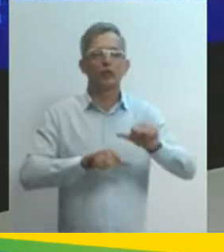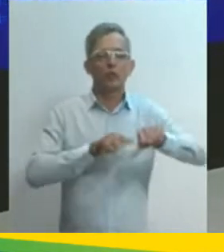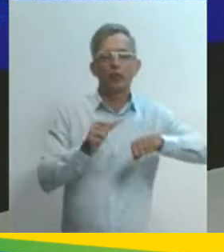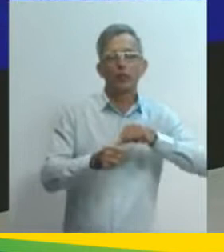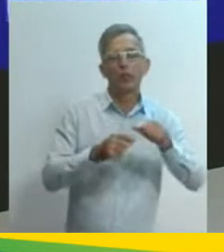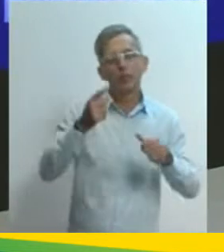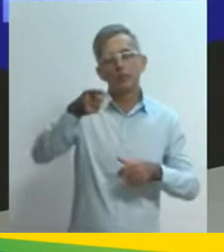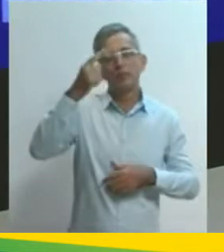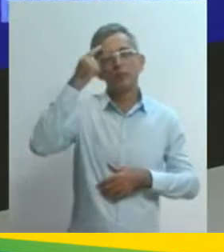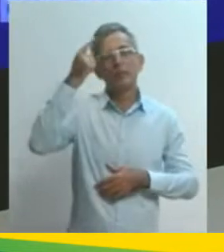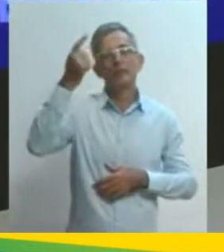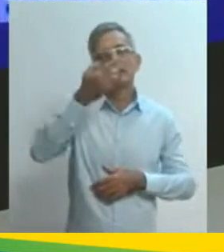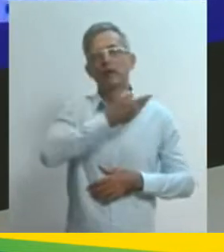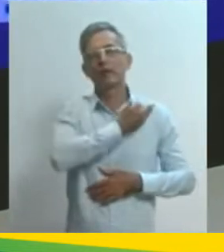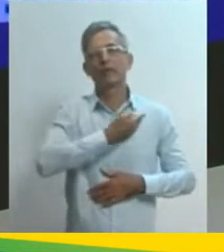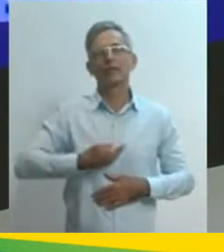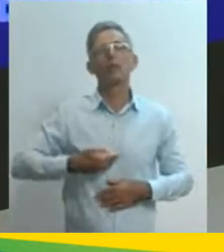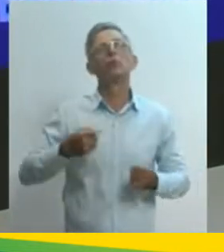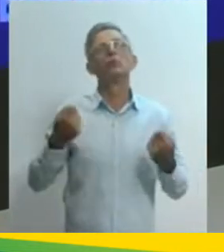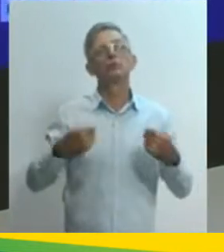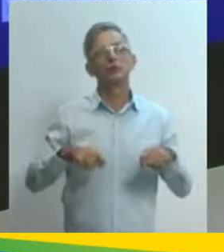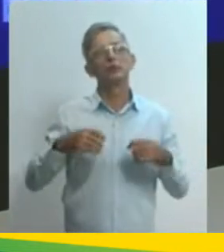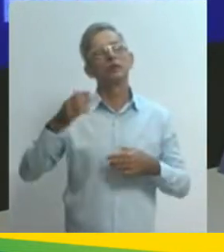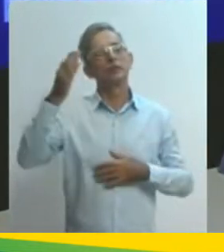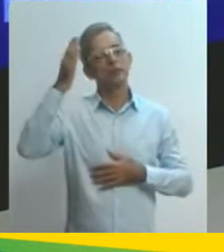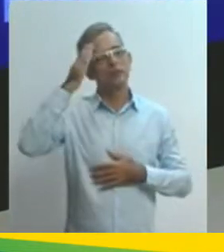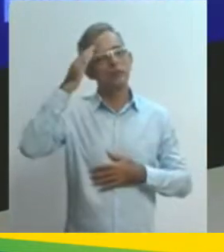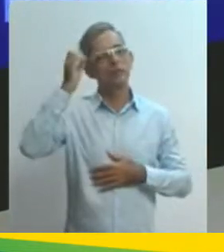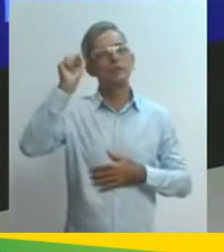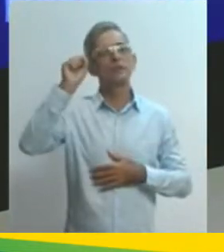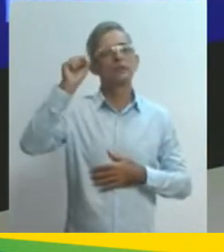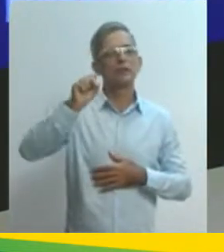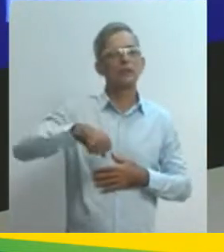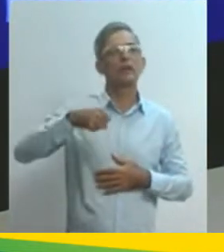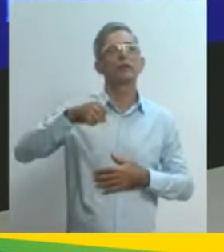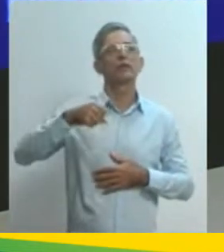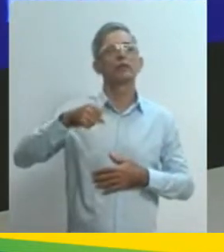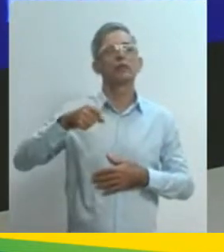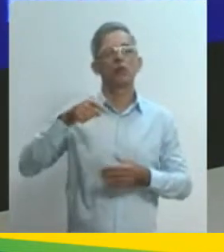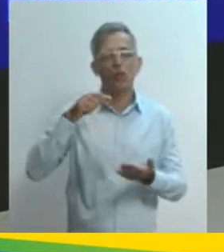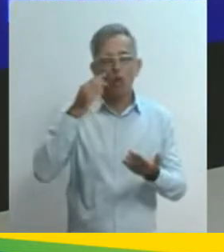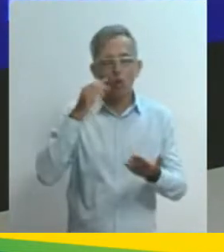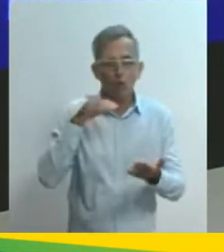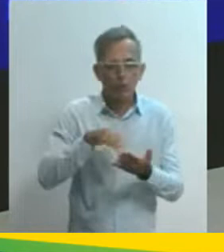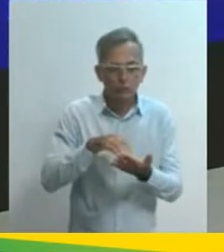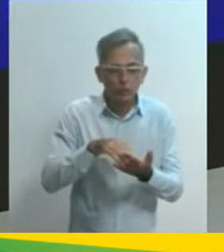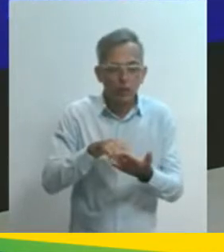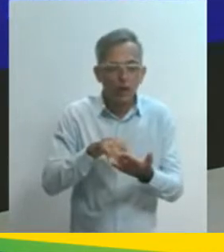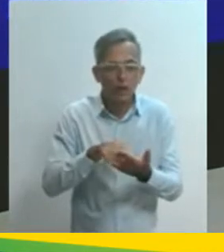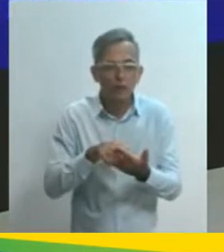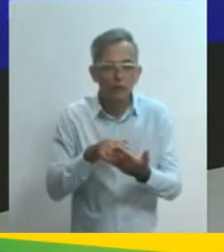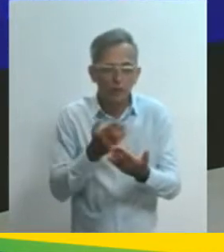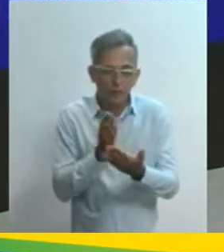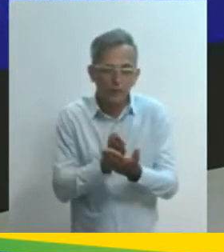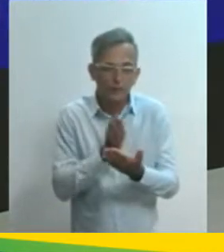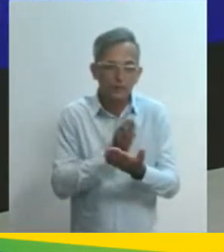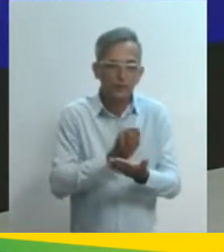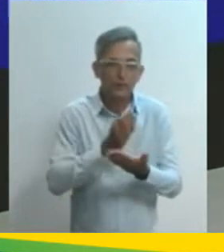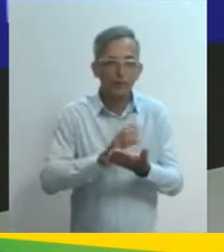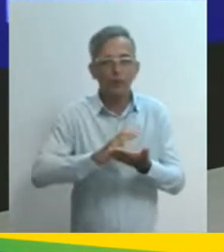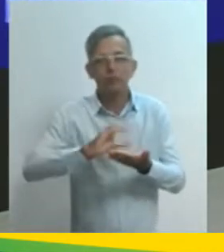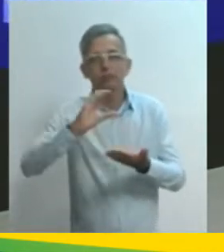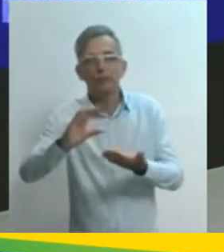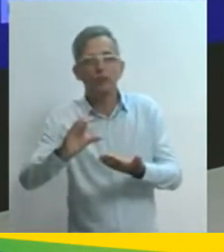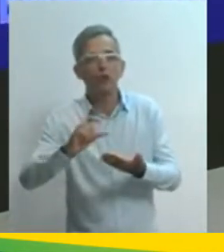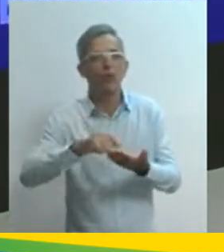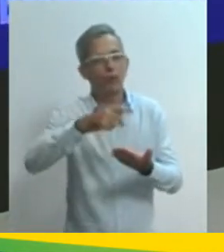candidato a Governador tem que saber sim tem que olhar o orçamento e falar eu vou destacar tanto da capacidade de investimento do estado para os